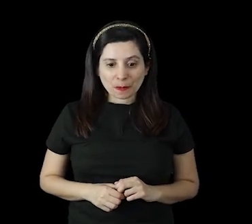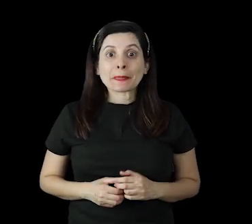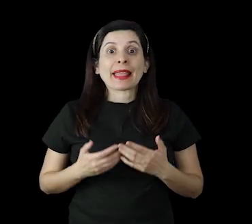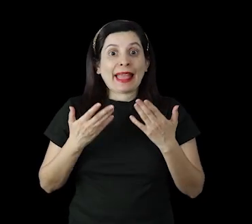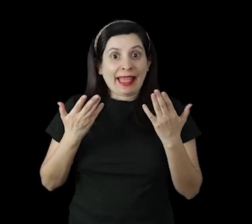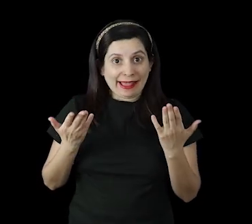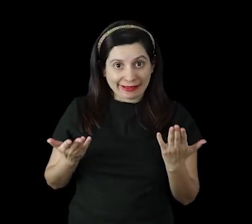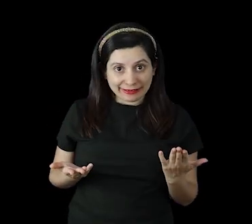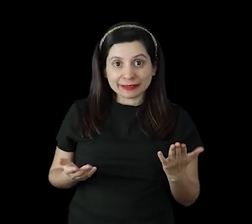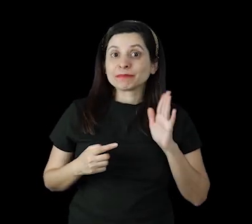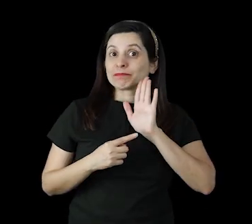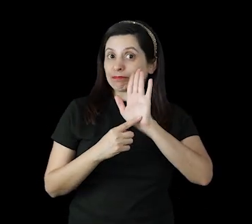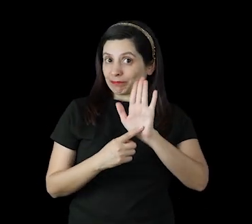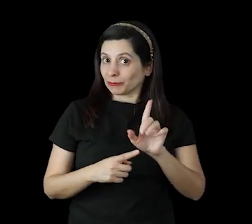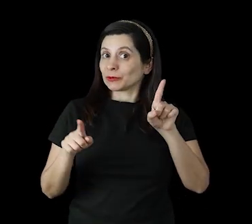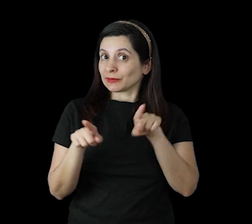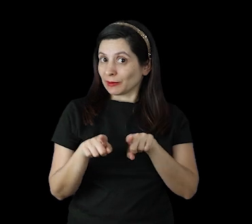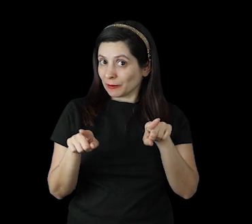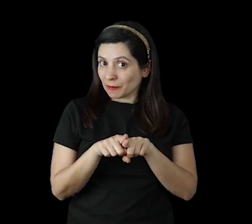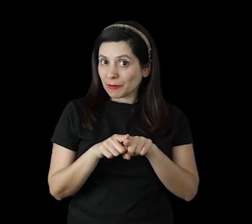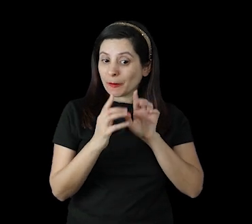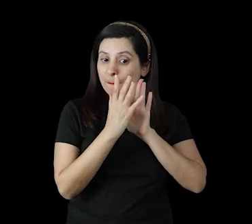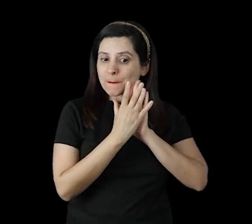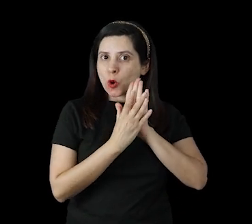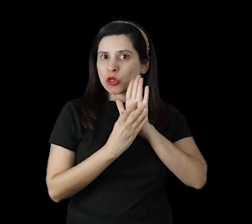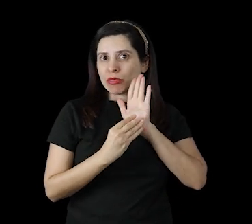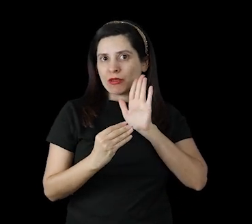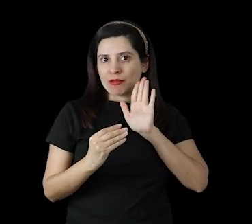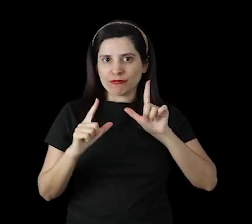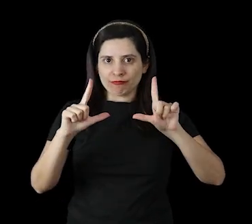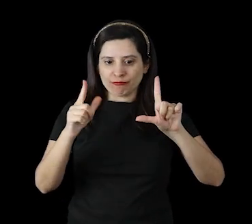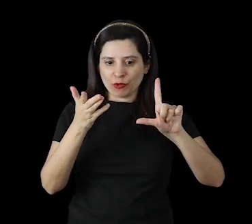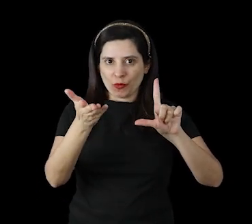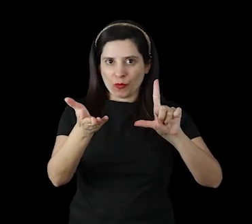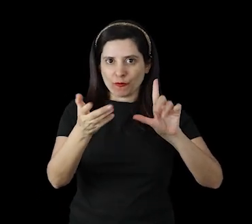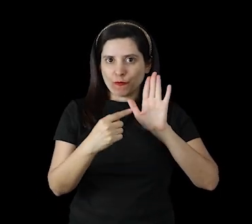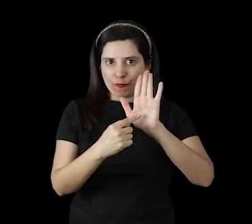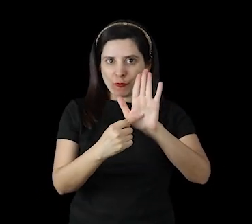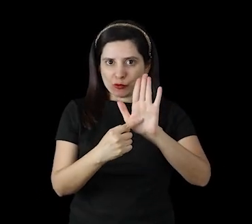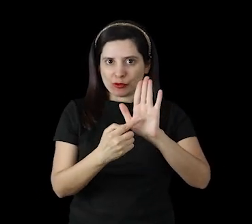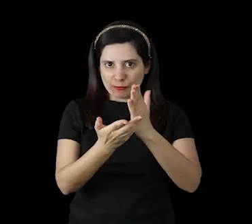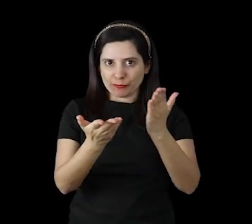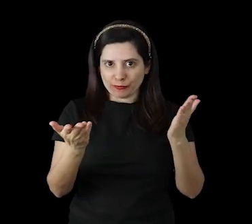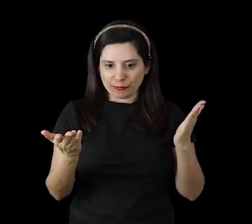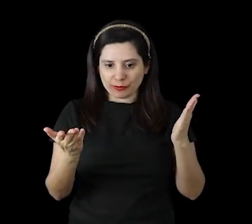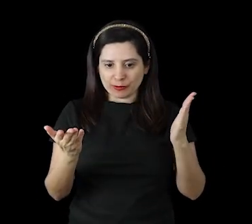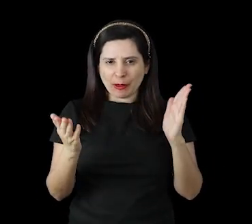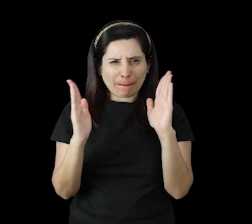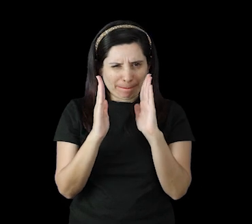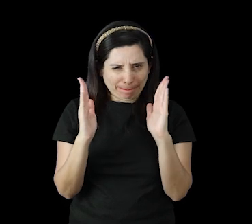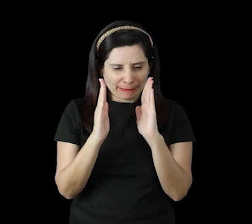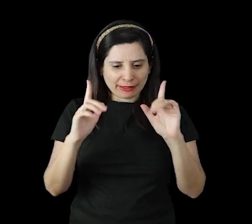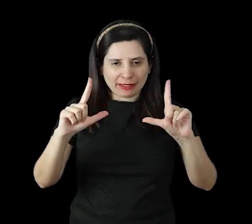E aí ela vai mostrar inclusive modelinhos. Eu vou mostrar, tá pequeno aqui,